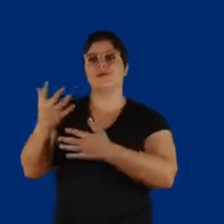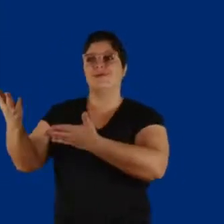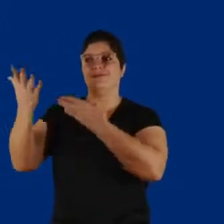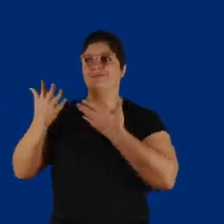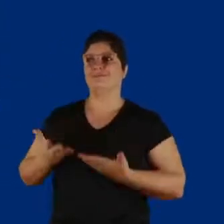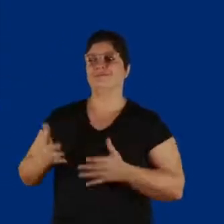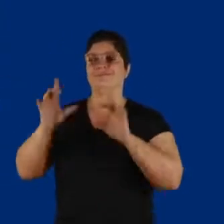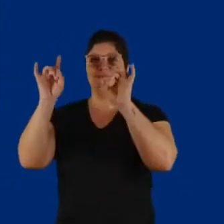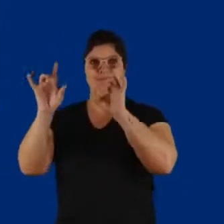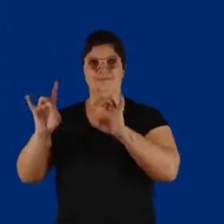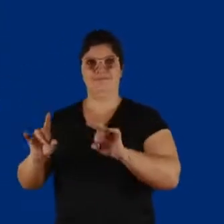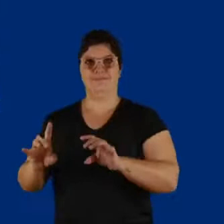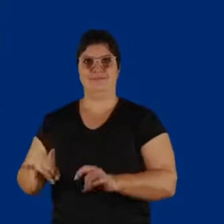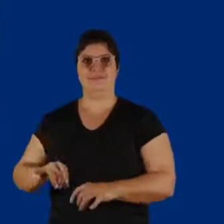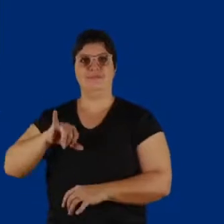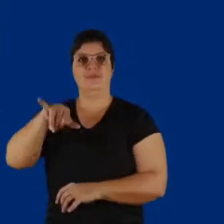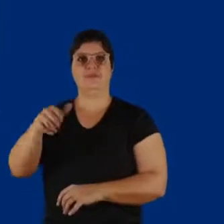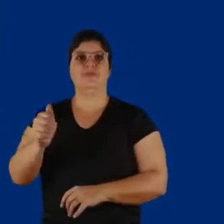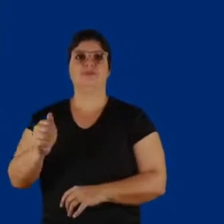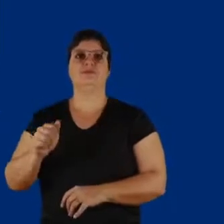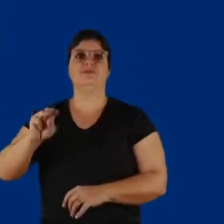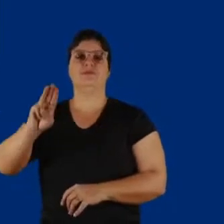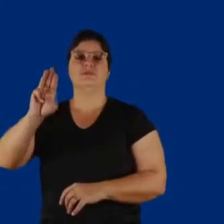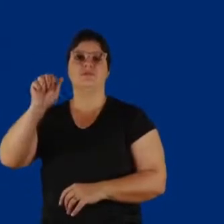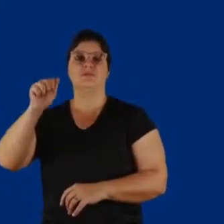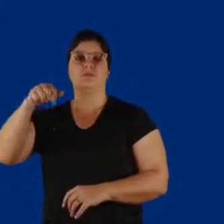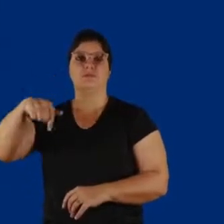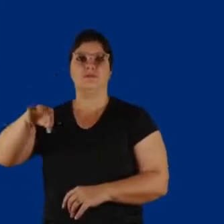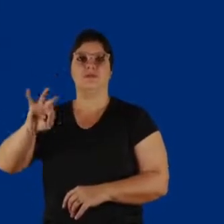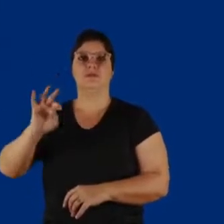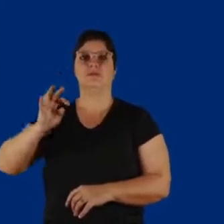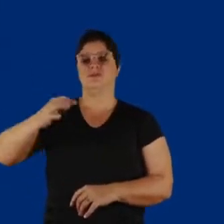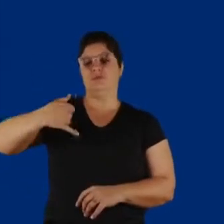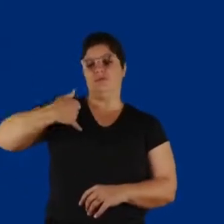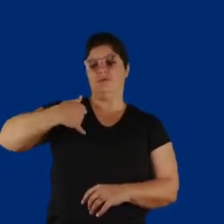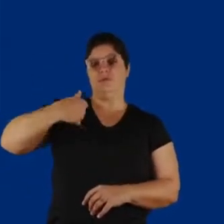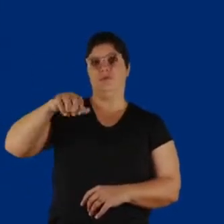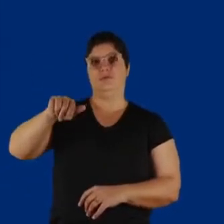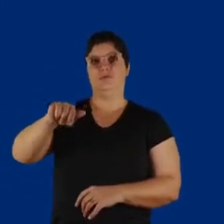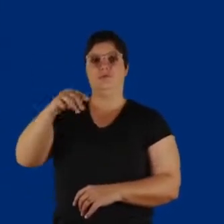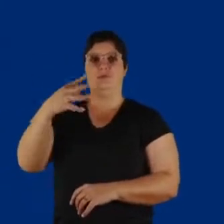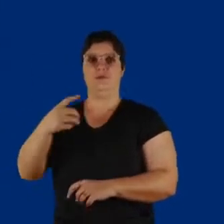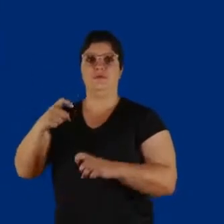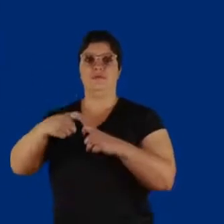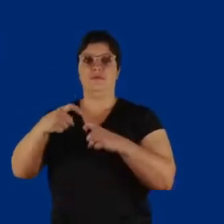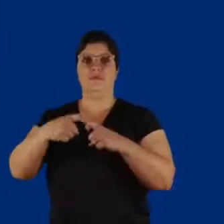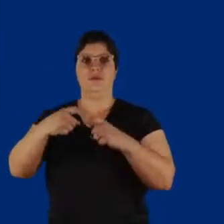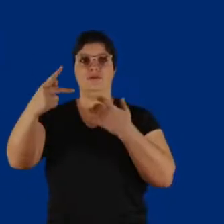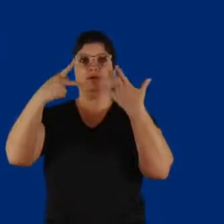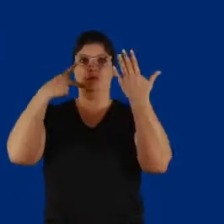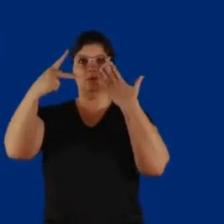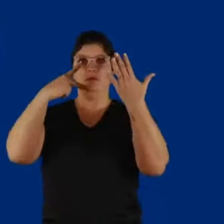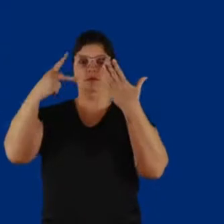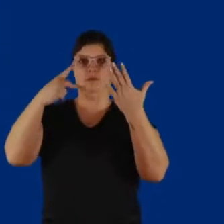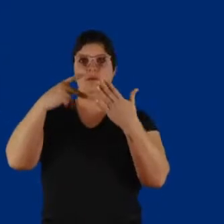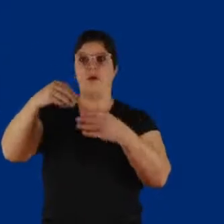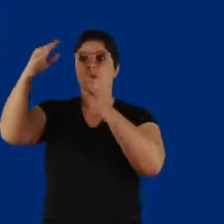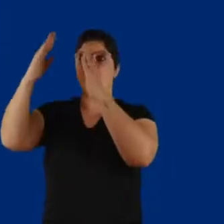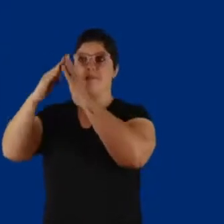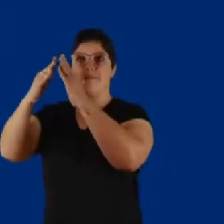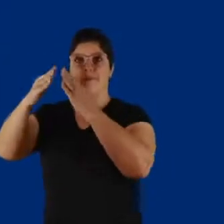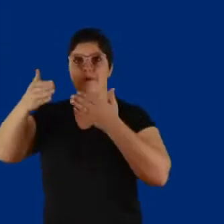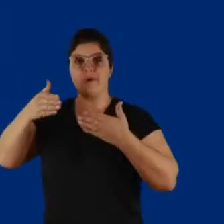especiais. Jess Wundt Gusder, 74 anos, médica psiquiatra, cidadã canadense de